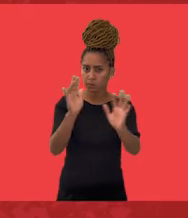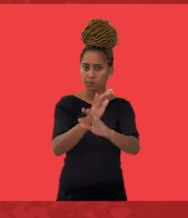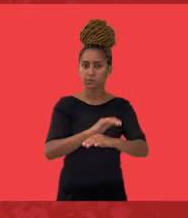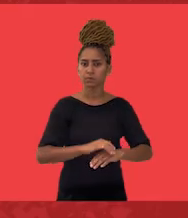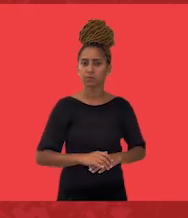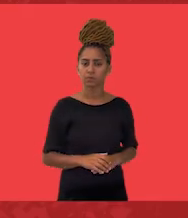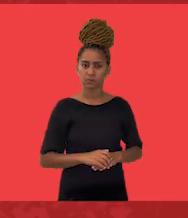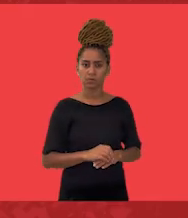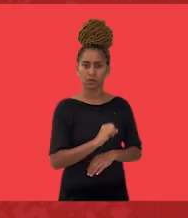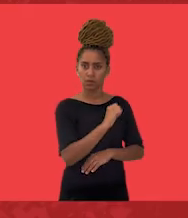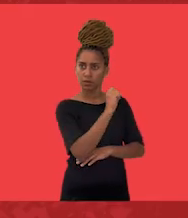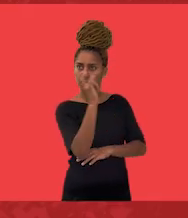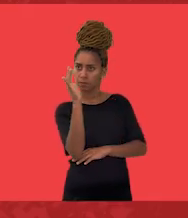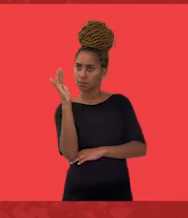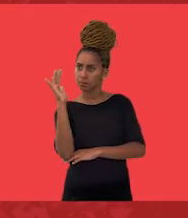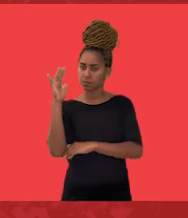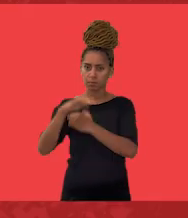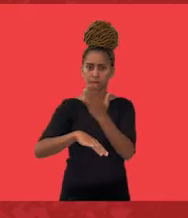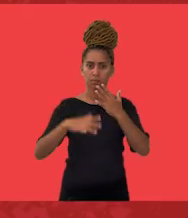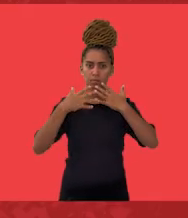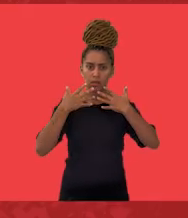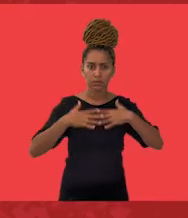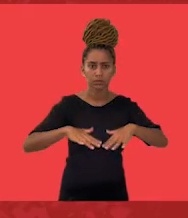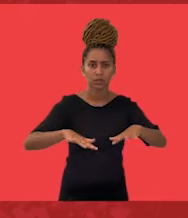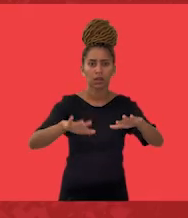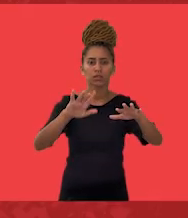1996. A alguns metros de